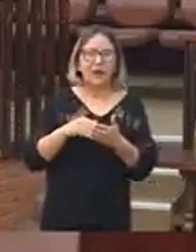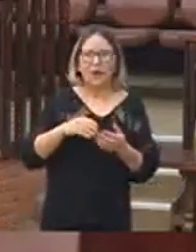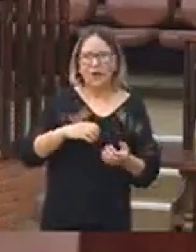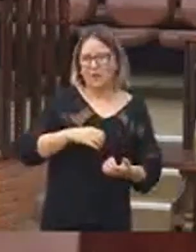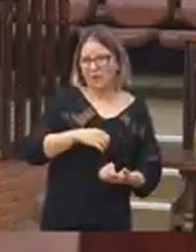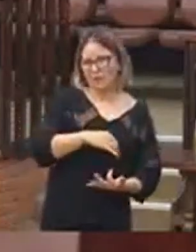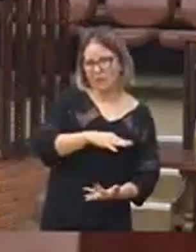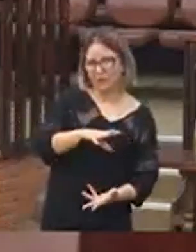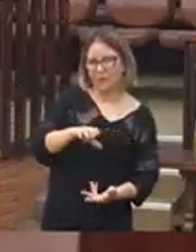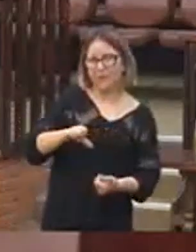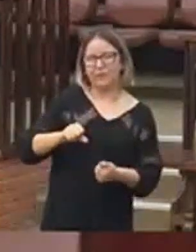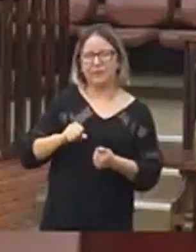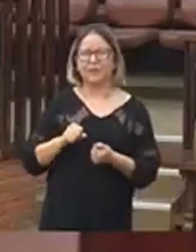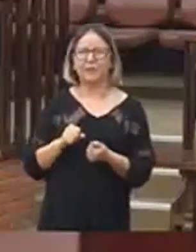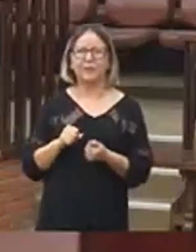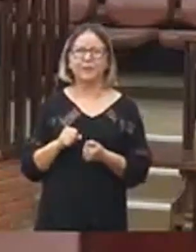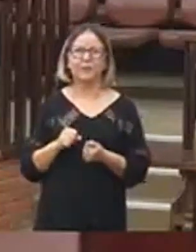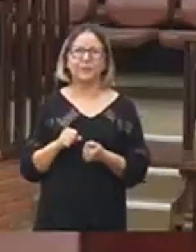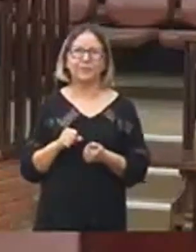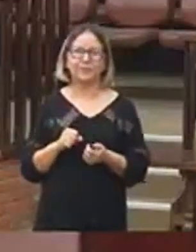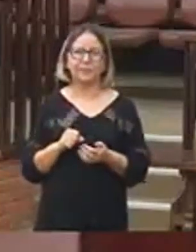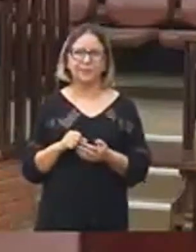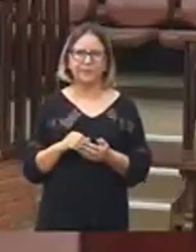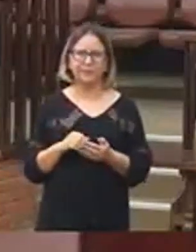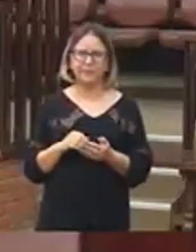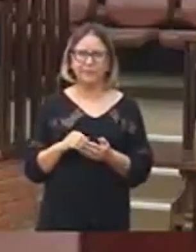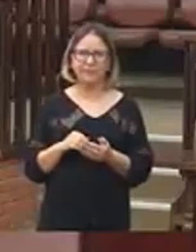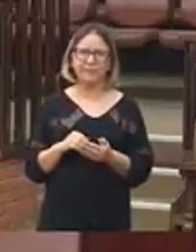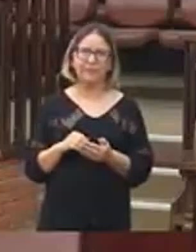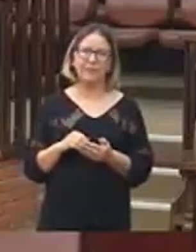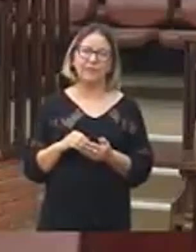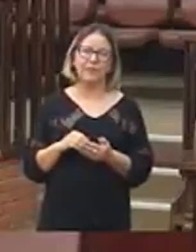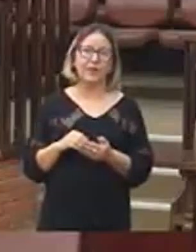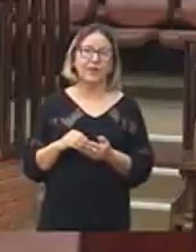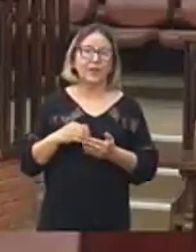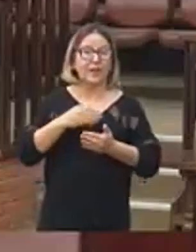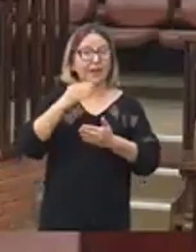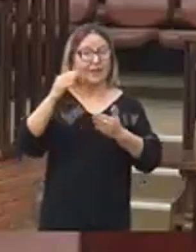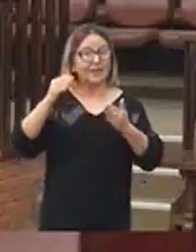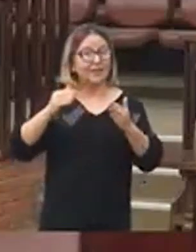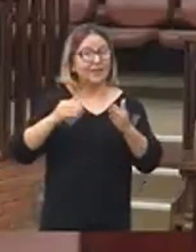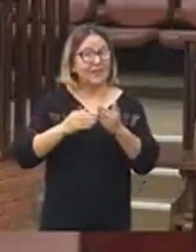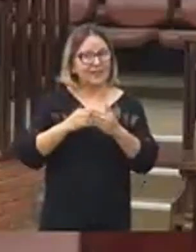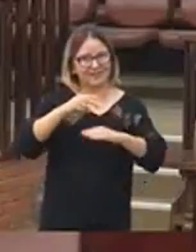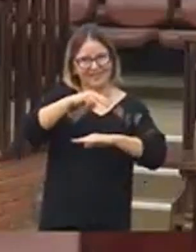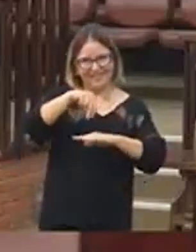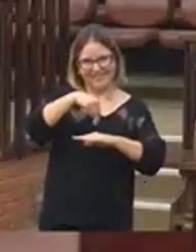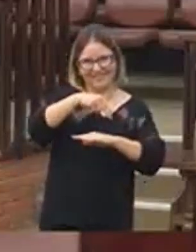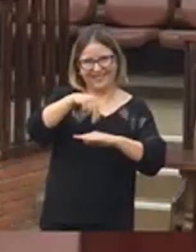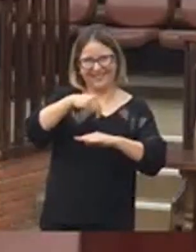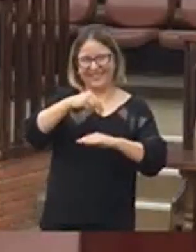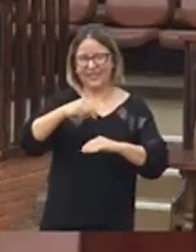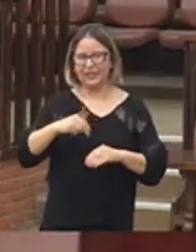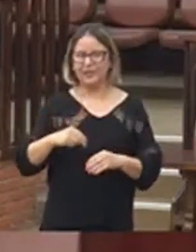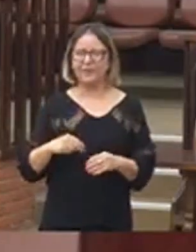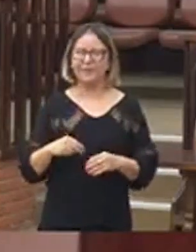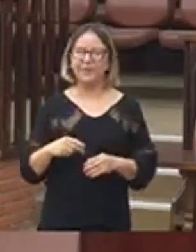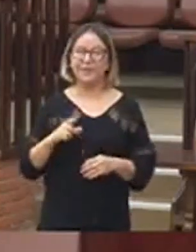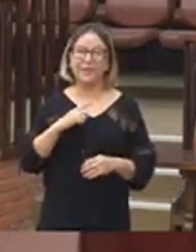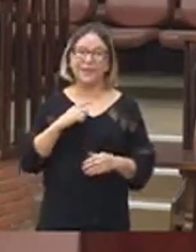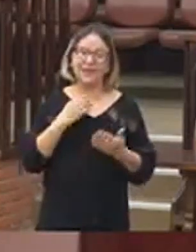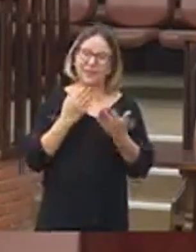que era uma divisão muito forte na Bíblia, mas todo mundo. E temos